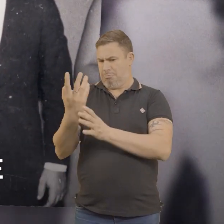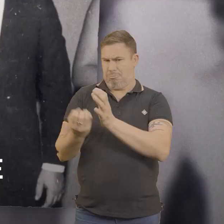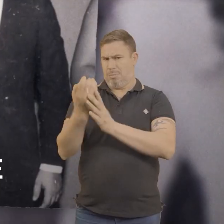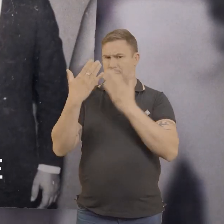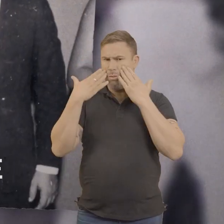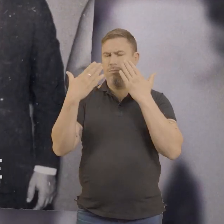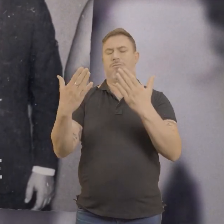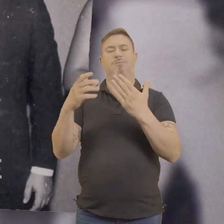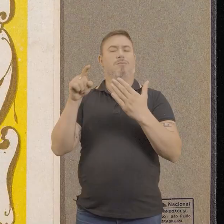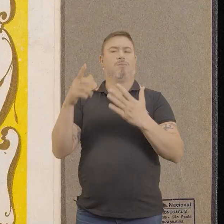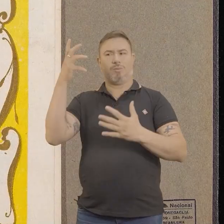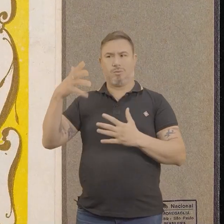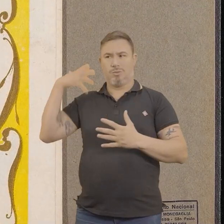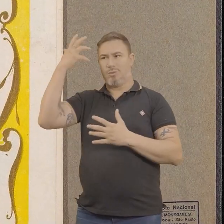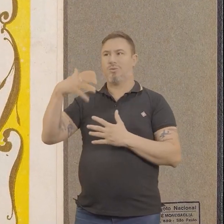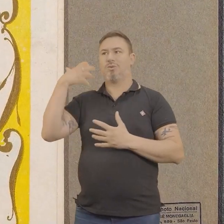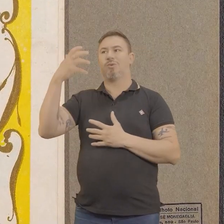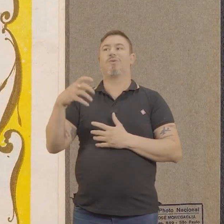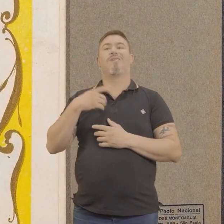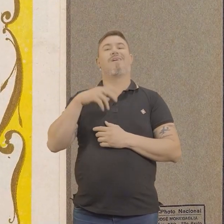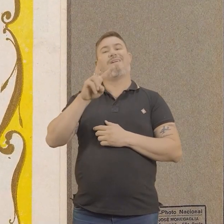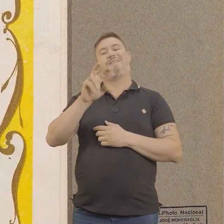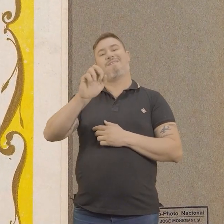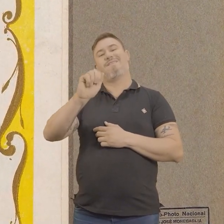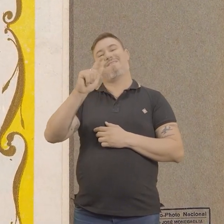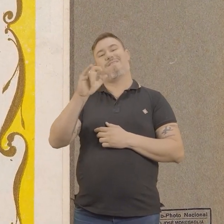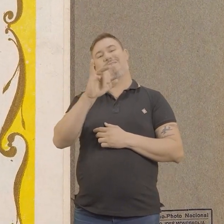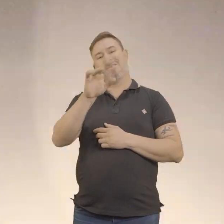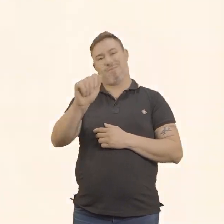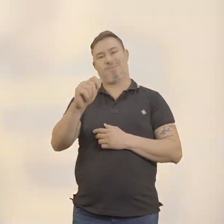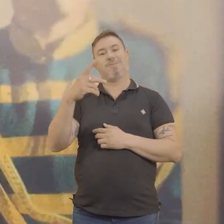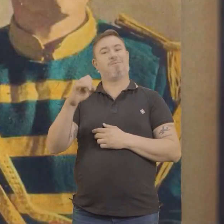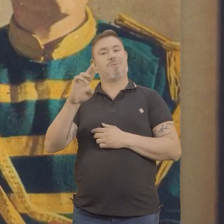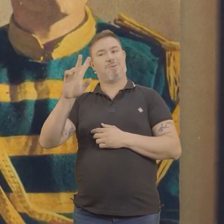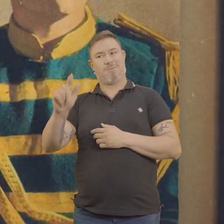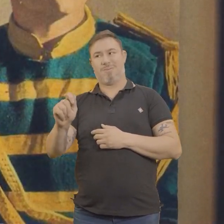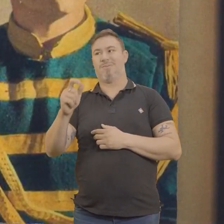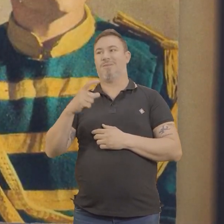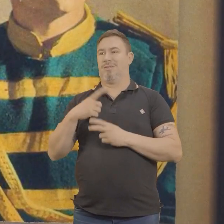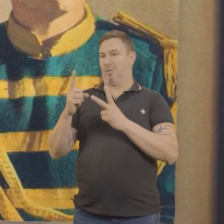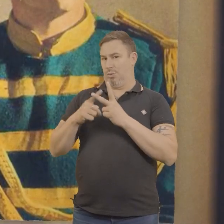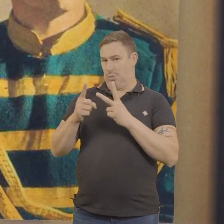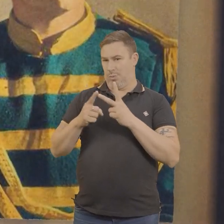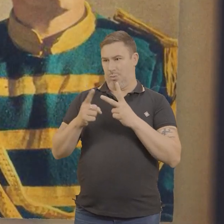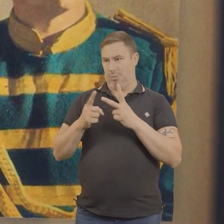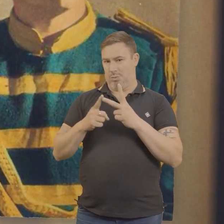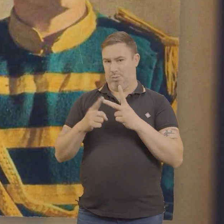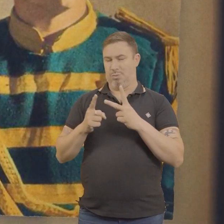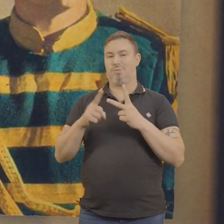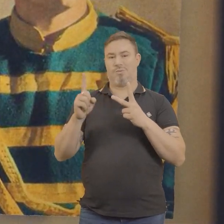musicais, participou até da Valsa Proibida, né, na segunda apresentação. Ele era